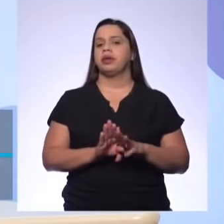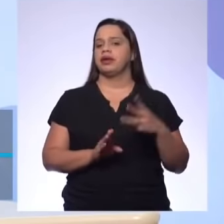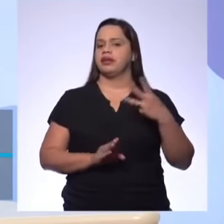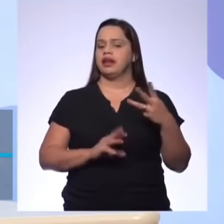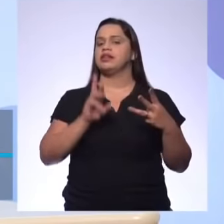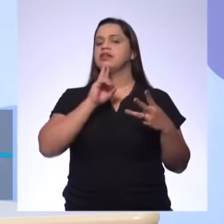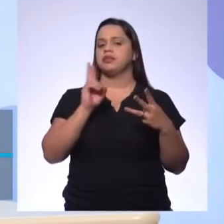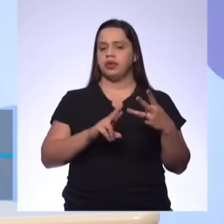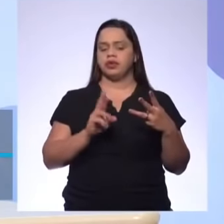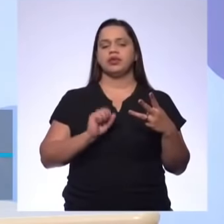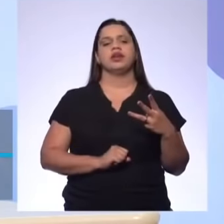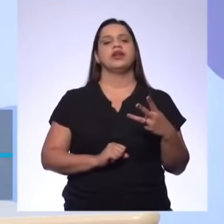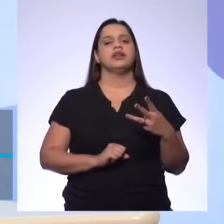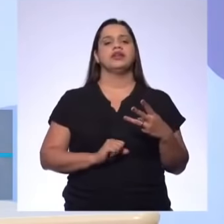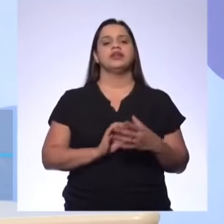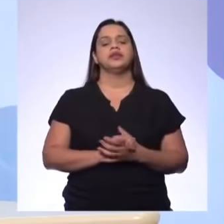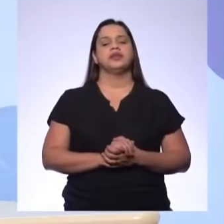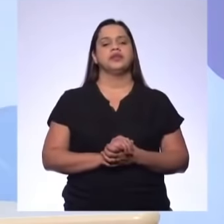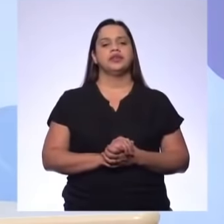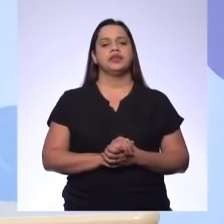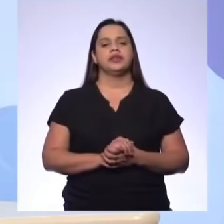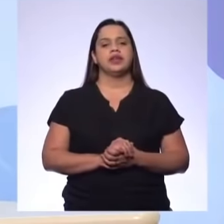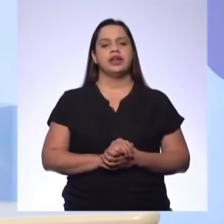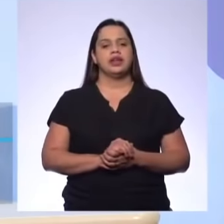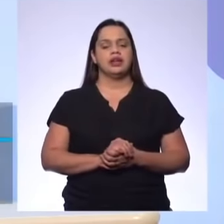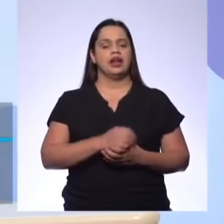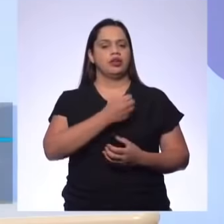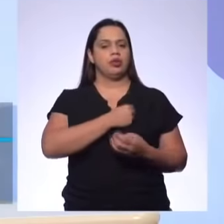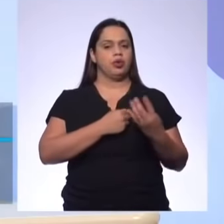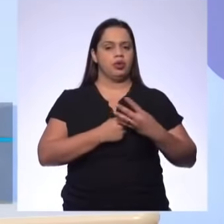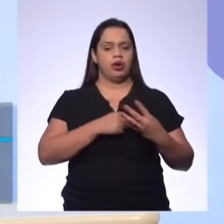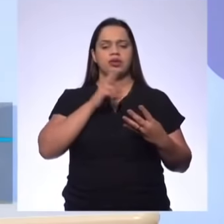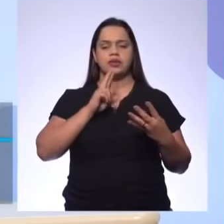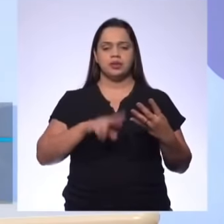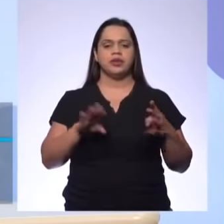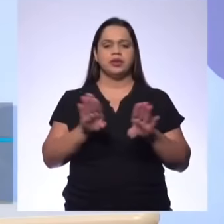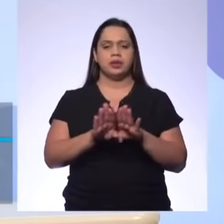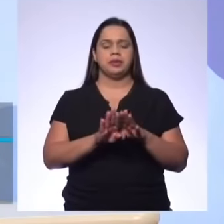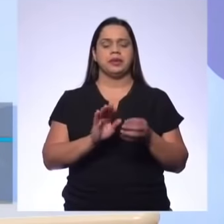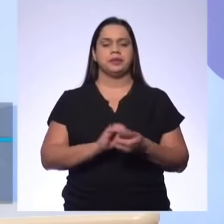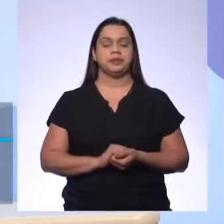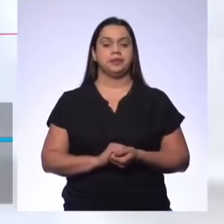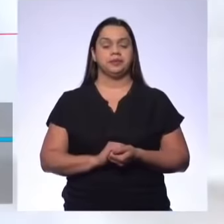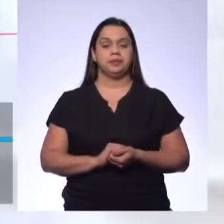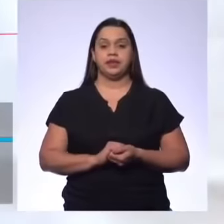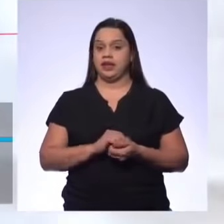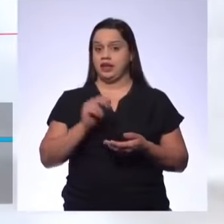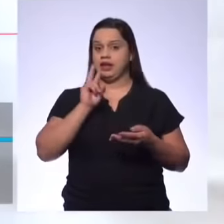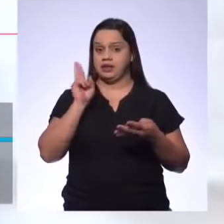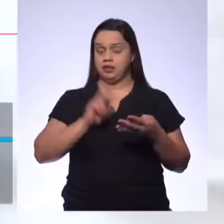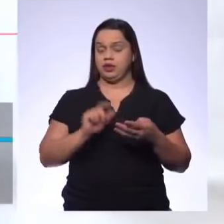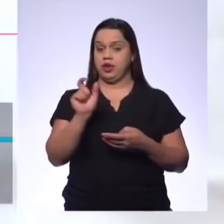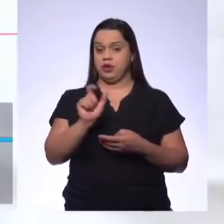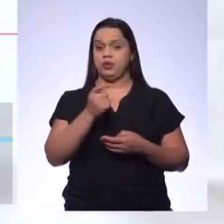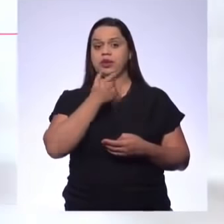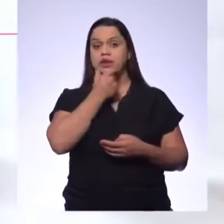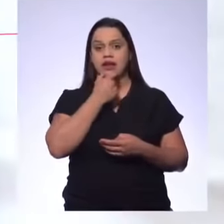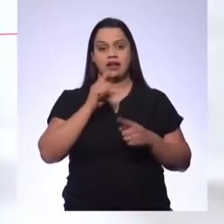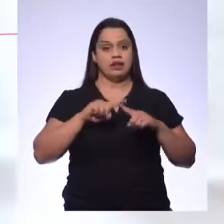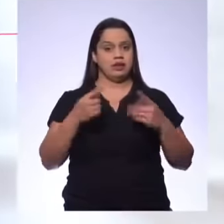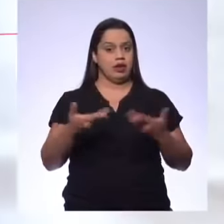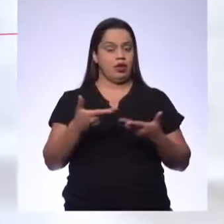Sasha Curly Hair And arthritis and for Skyrim traz muito bem vamos ver a resposta